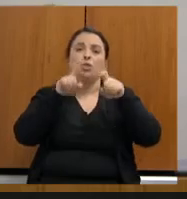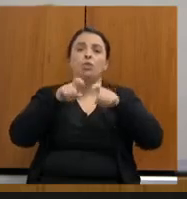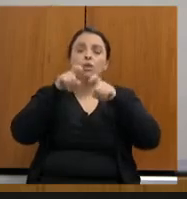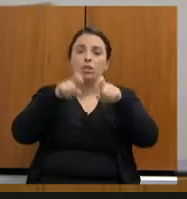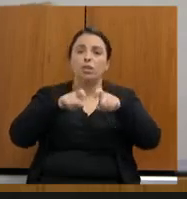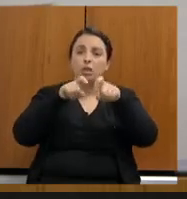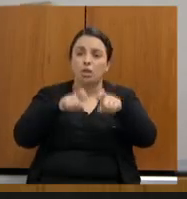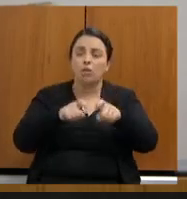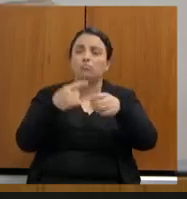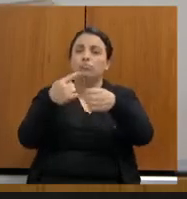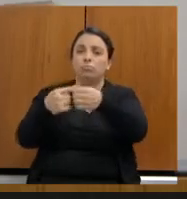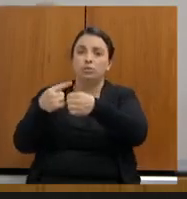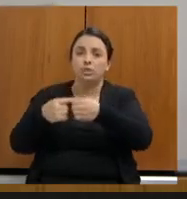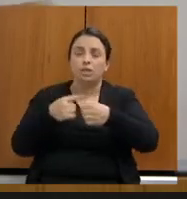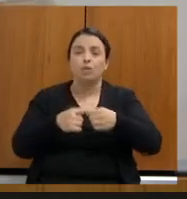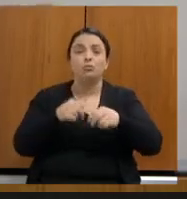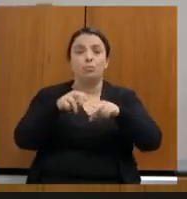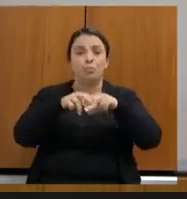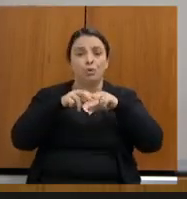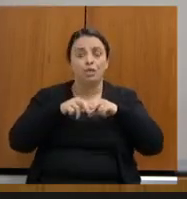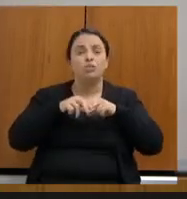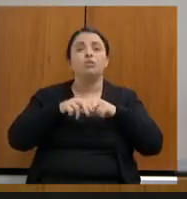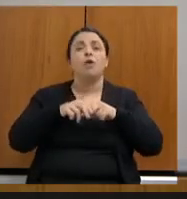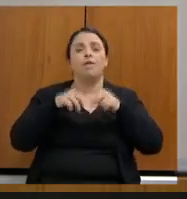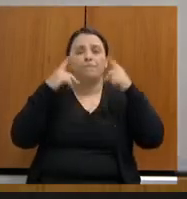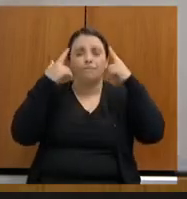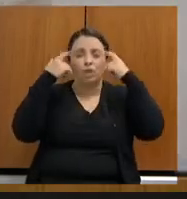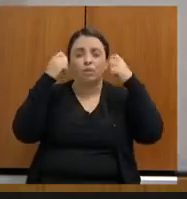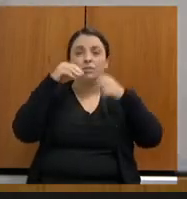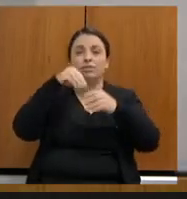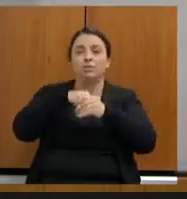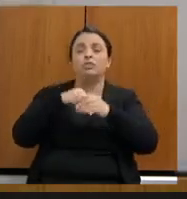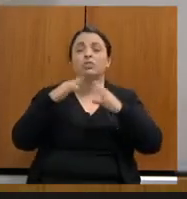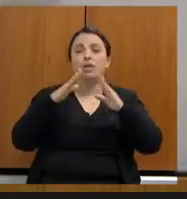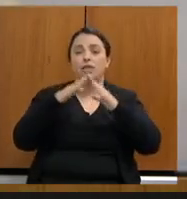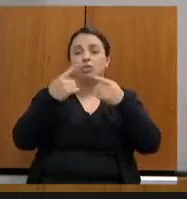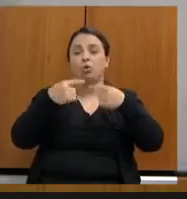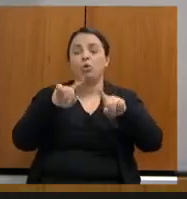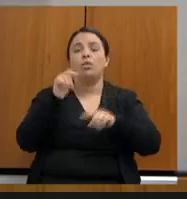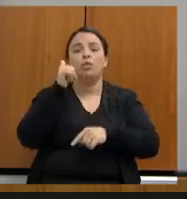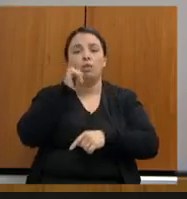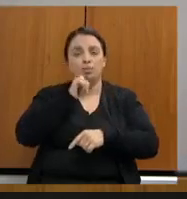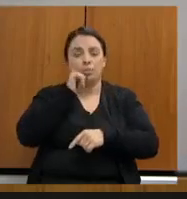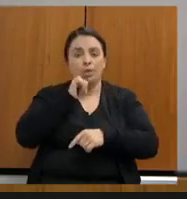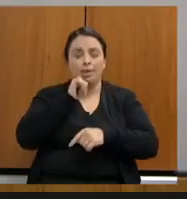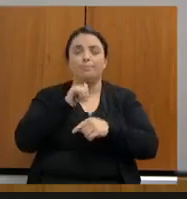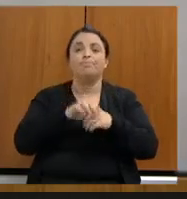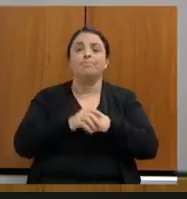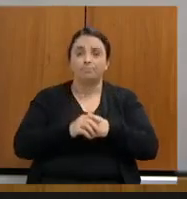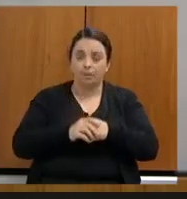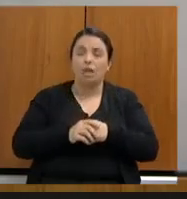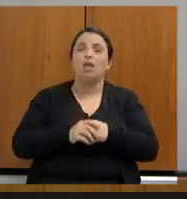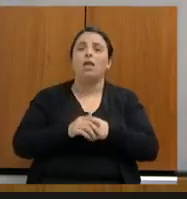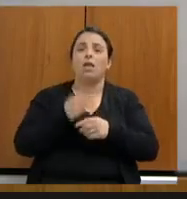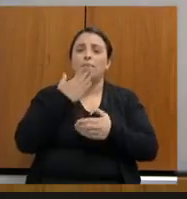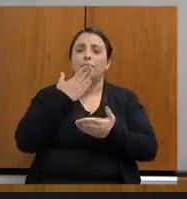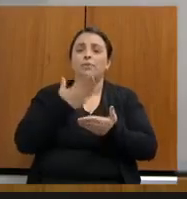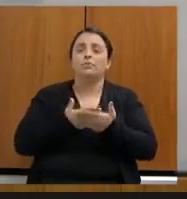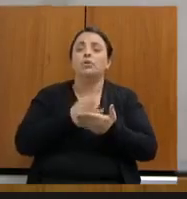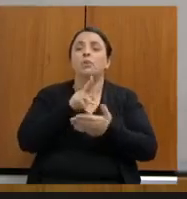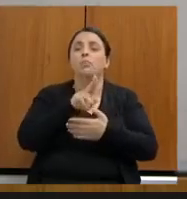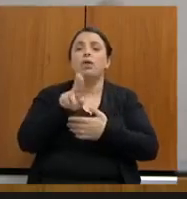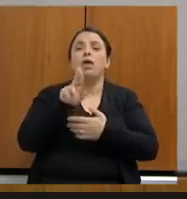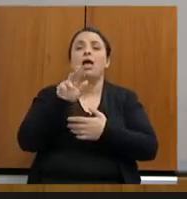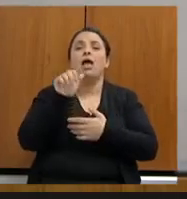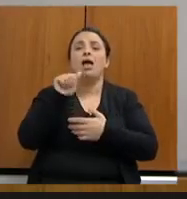tendo em vista o aumento os casos de violência doméstica praticada contra a mulher a deputada Ana Paula Siqueira